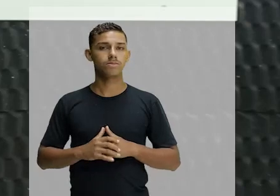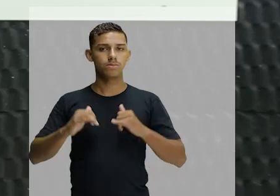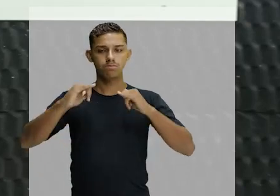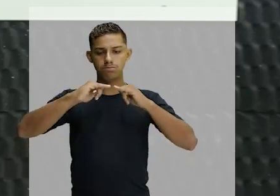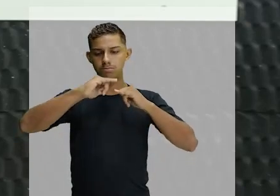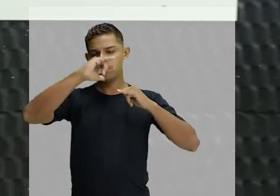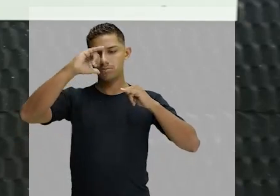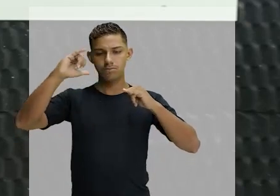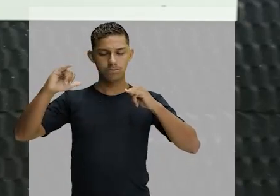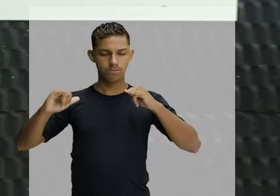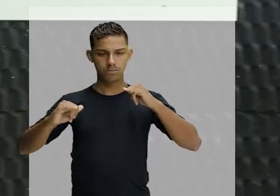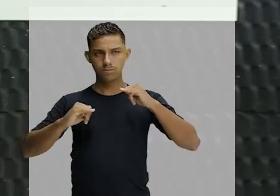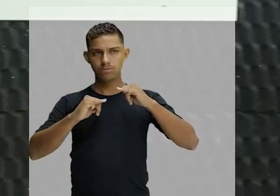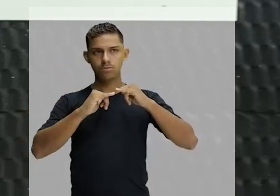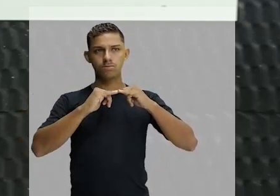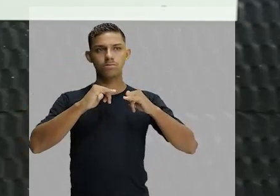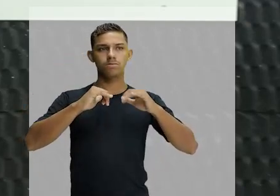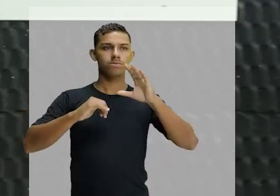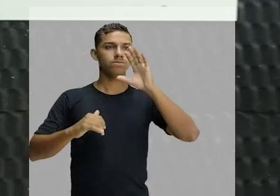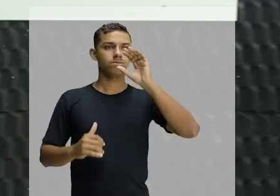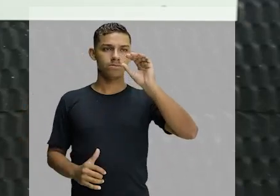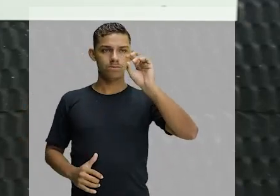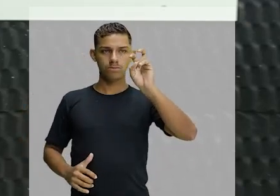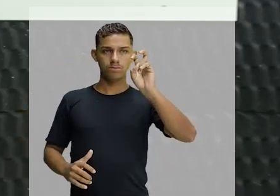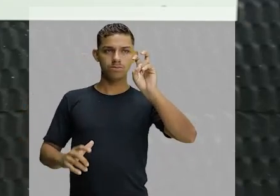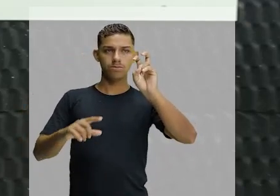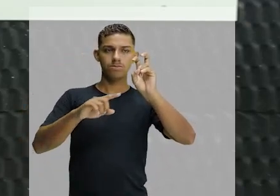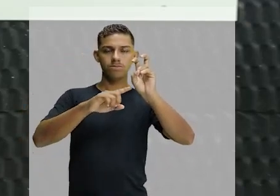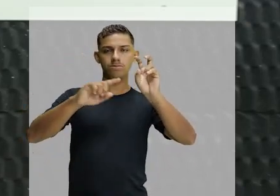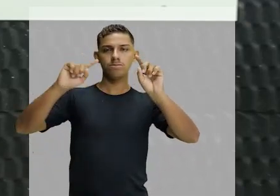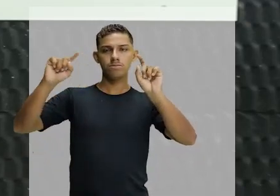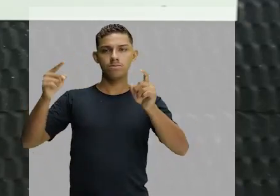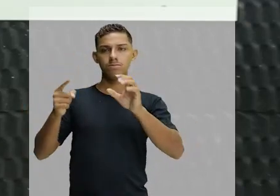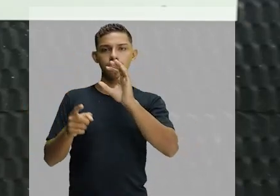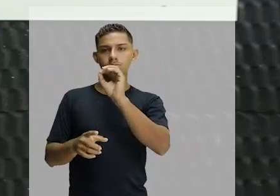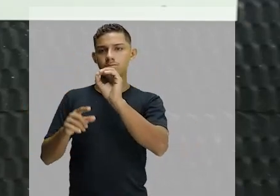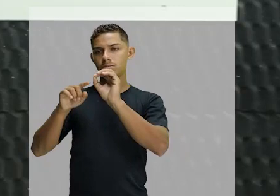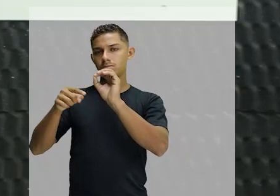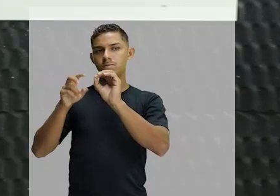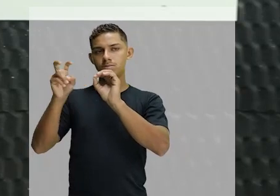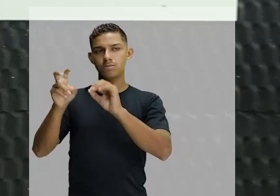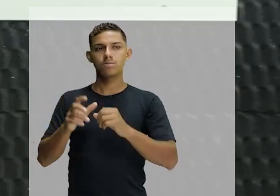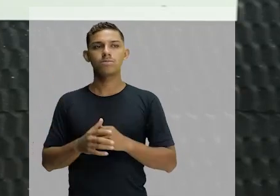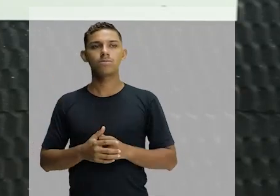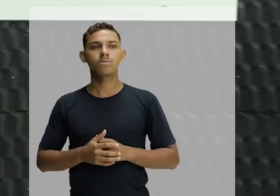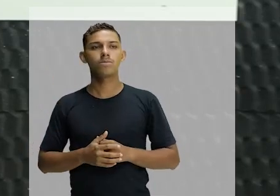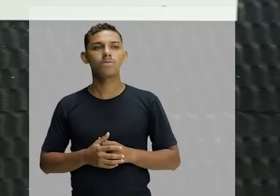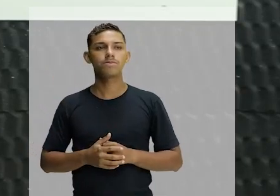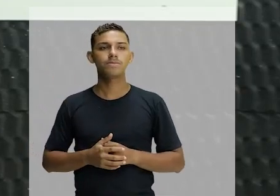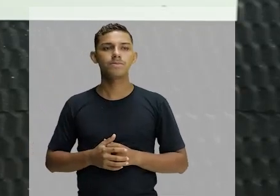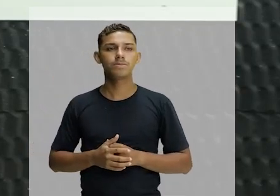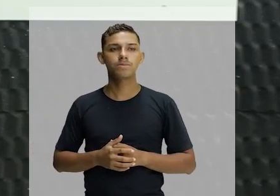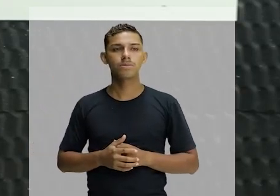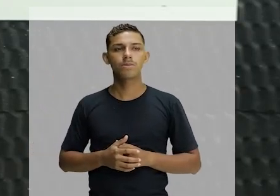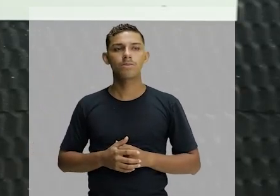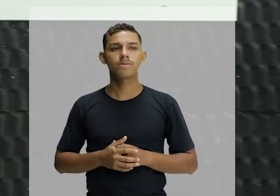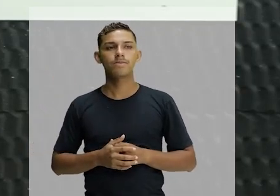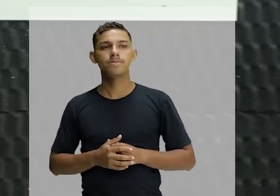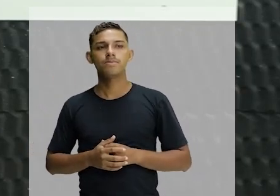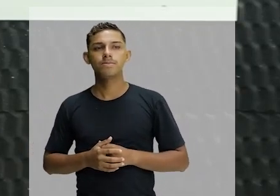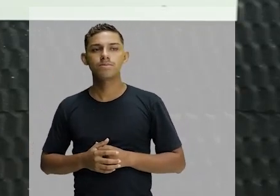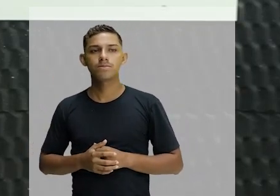5. Então, esse ponto aqui é o ponto 0,5, né? Certo? Aqui eu tenho esse outro ponto aqui, que eu vou chamar de ponto